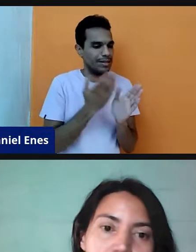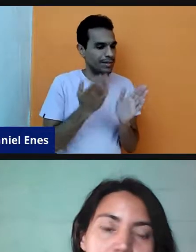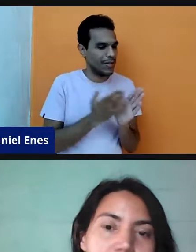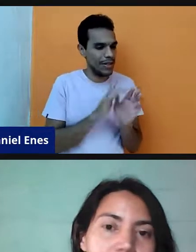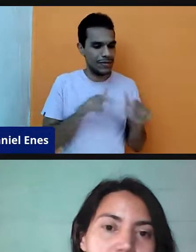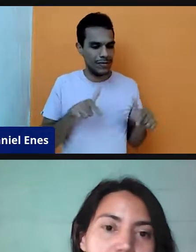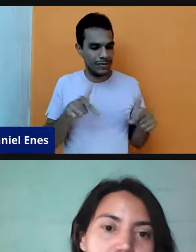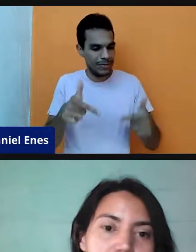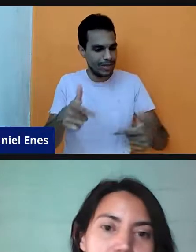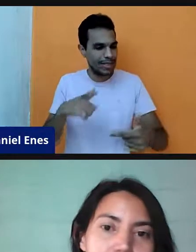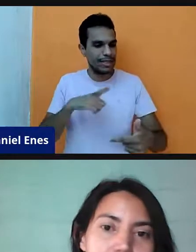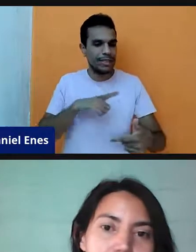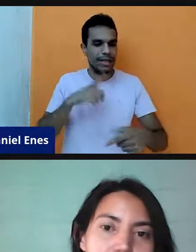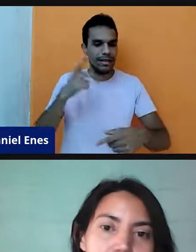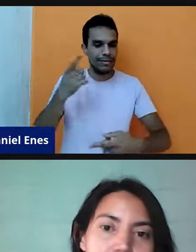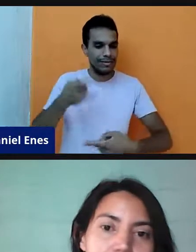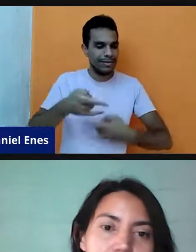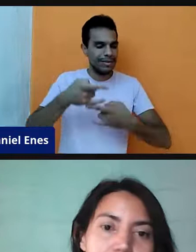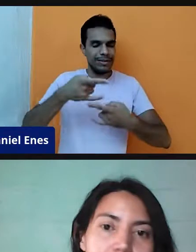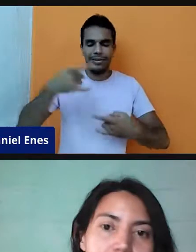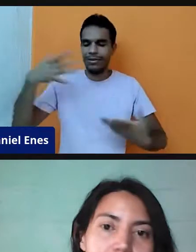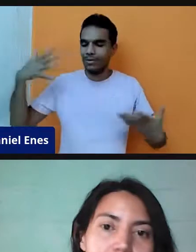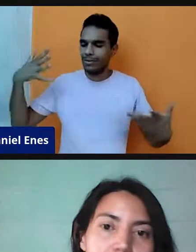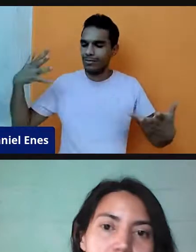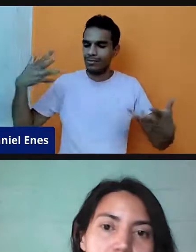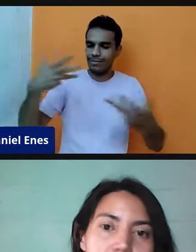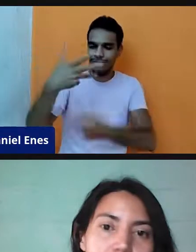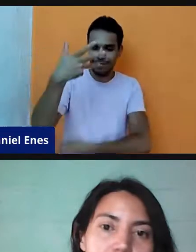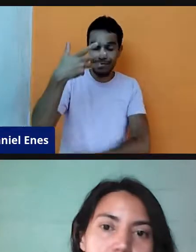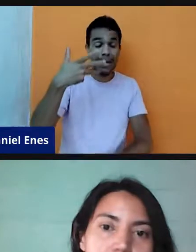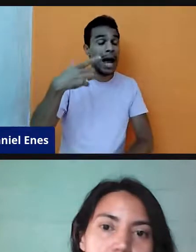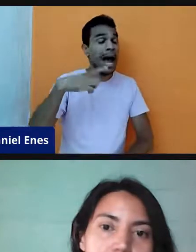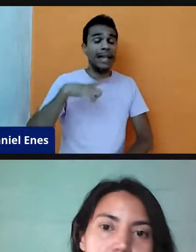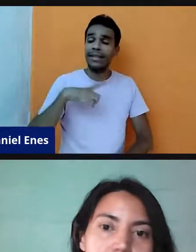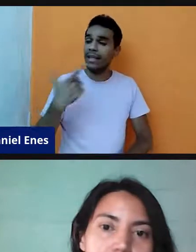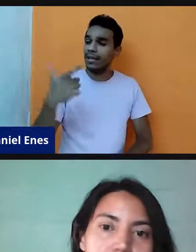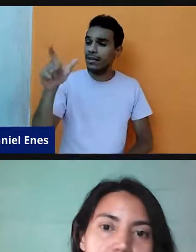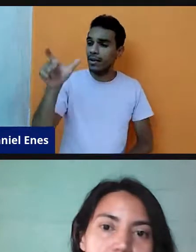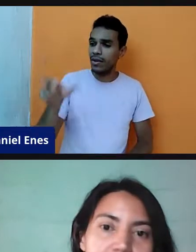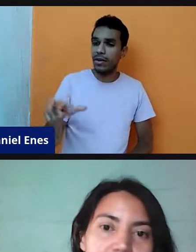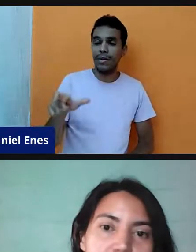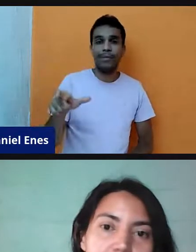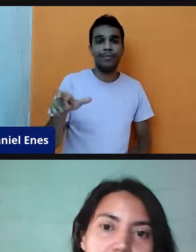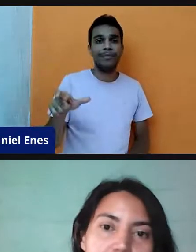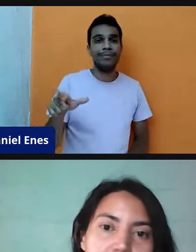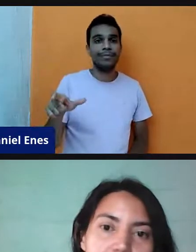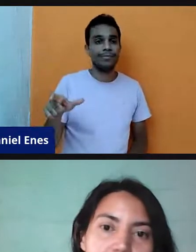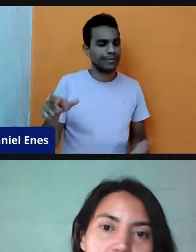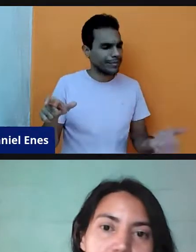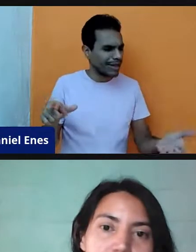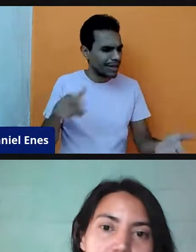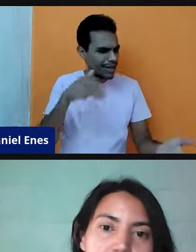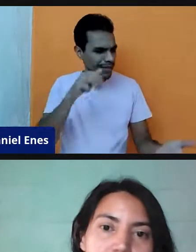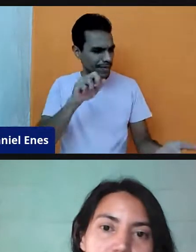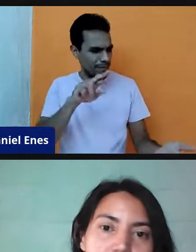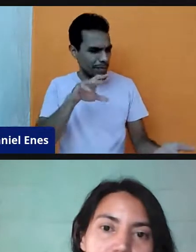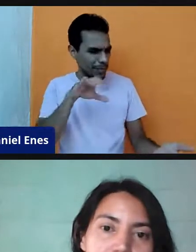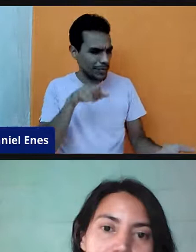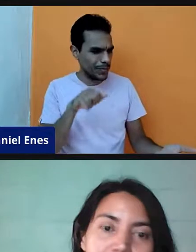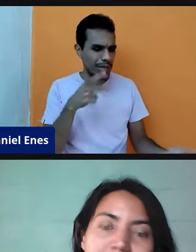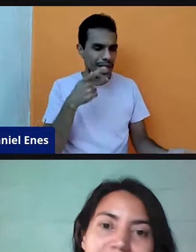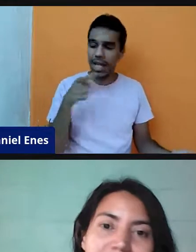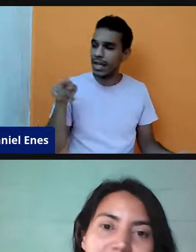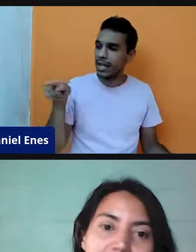iniciativa, que a live foi sensacional. Márcia Noronha também me disse aqui no WhatsApp que foi maravilhosa.